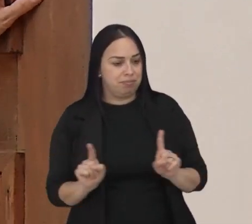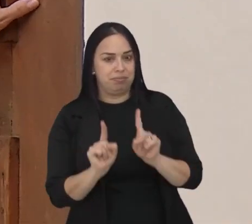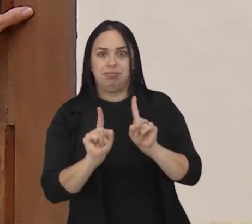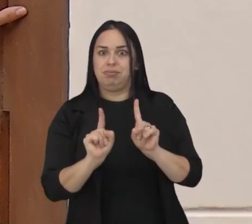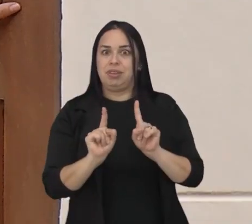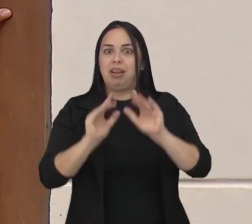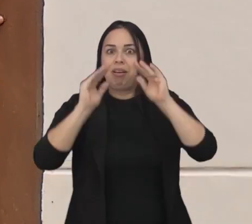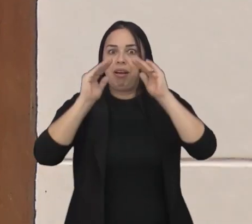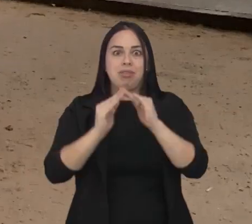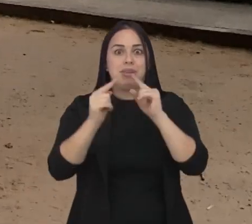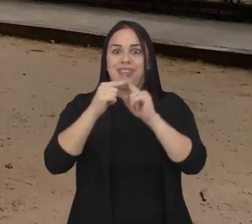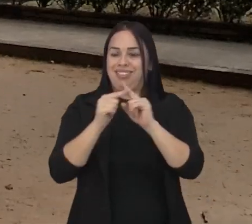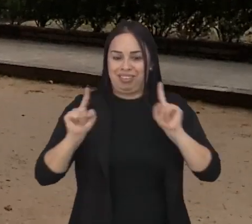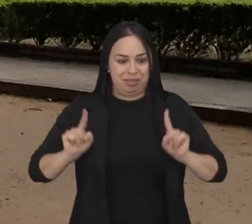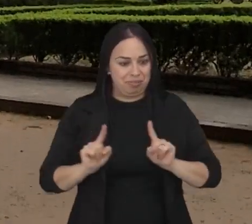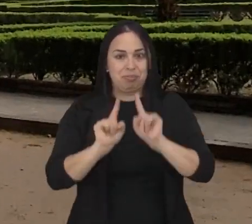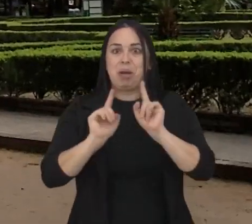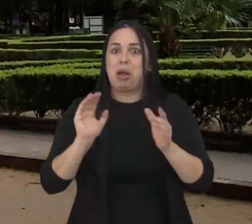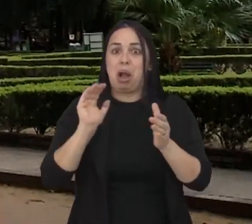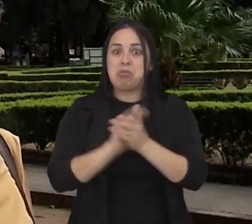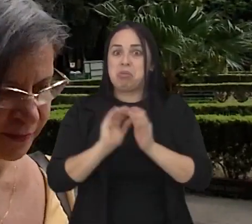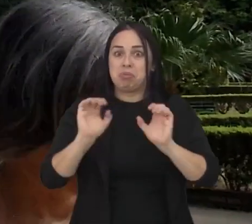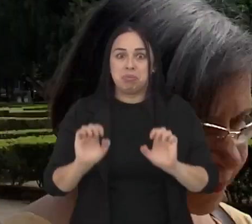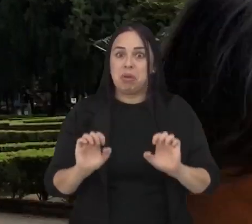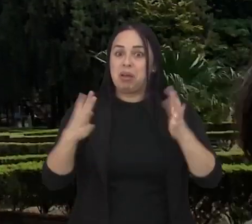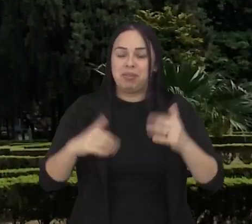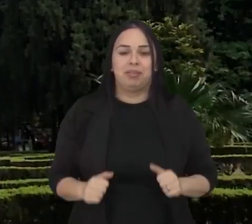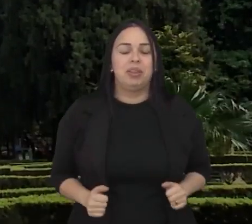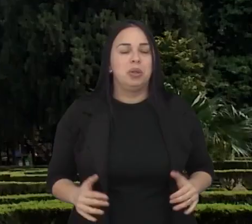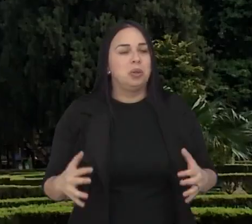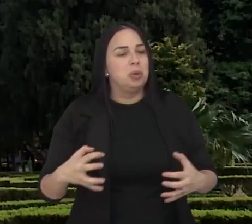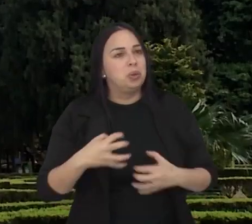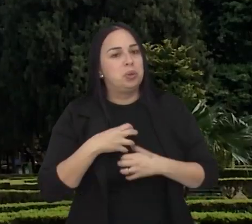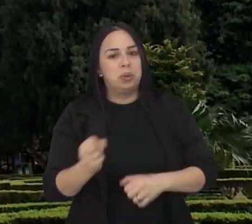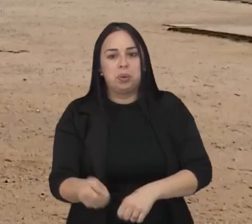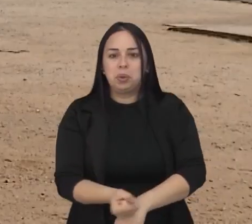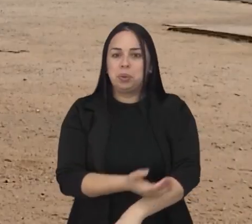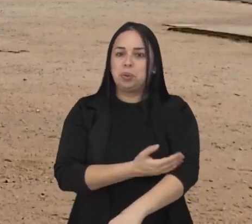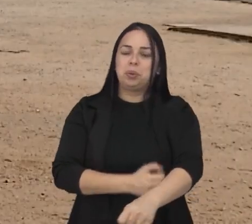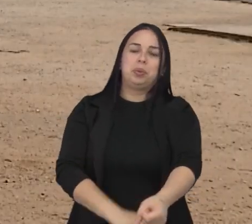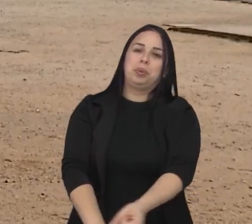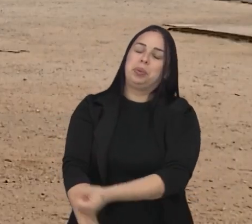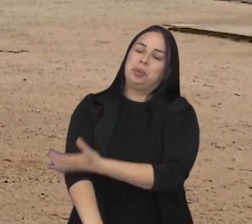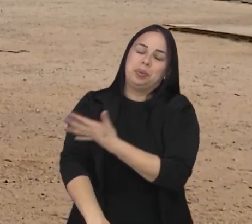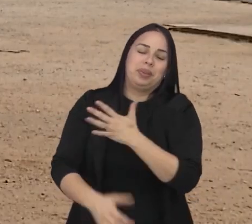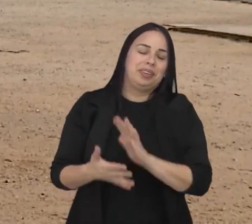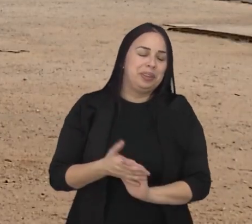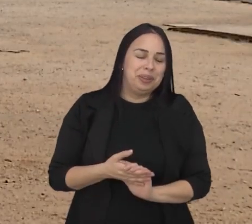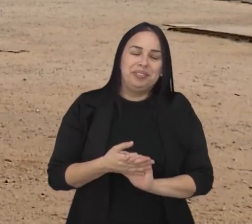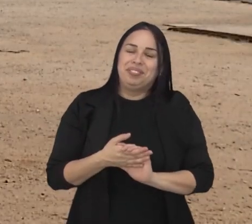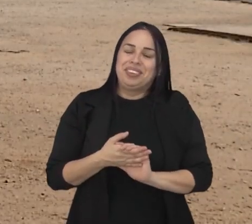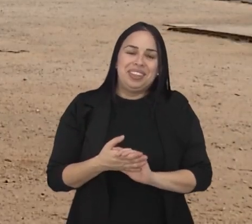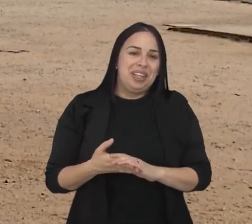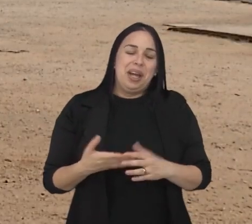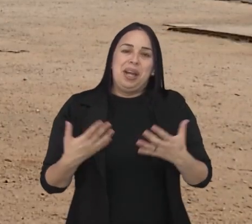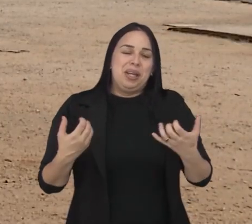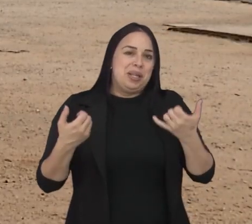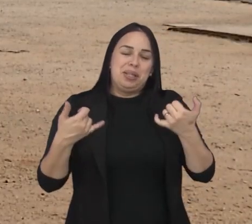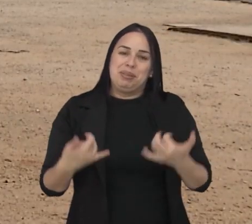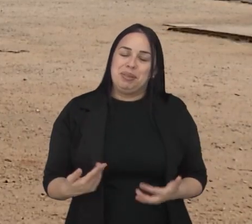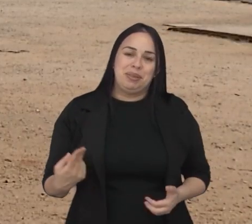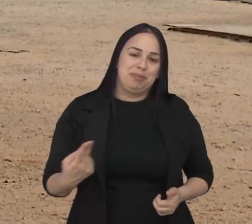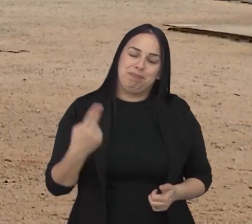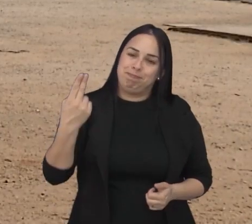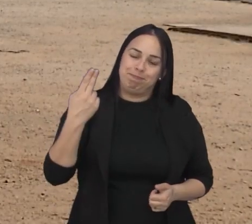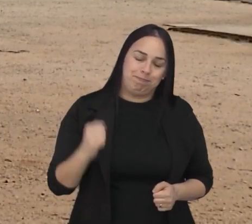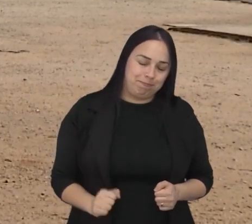Gilberto aconteceu bem aqui, na Capela Sagrado Coração de Jesus. Foi assim emocionante. Não tenho assim muito como